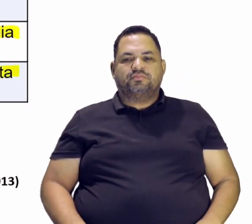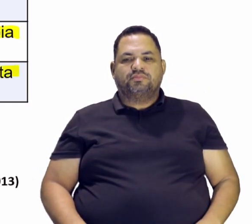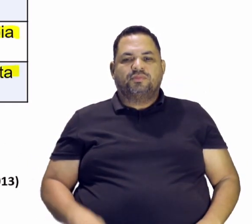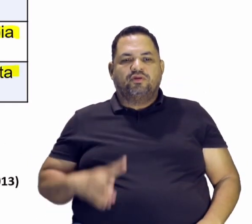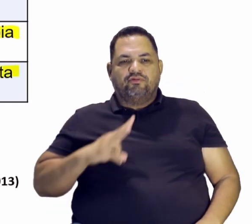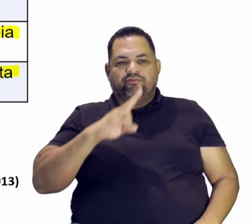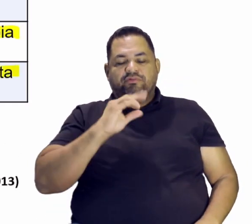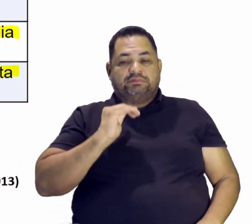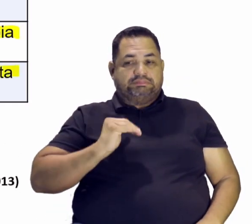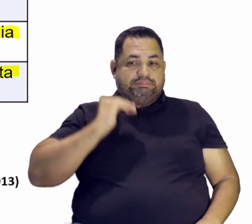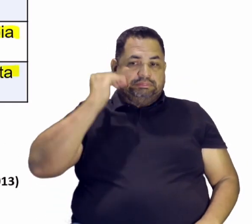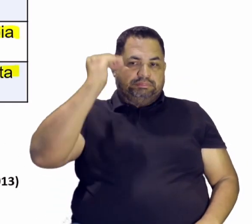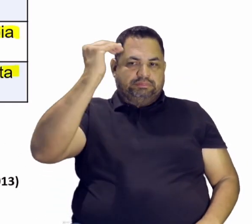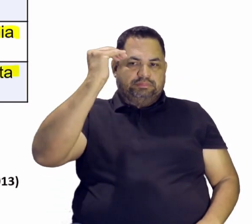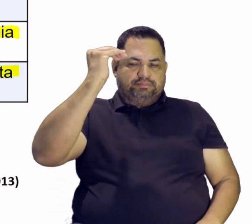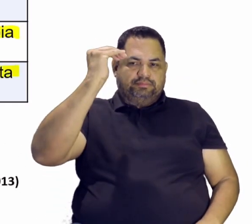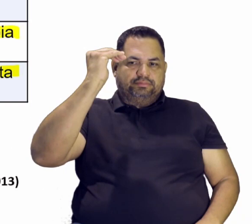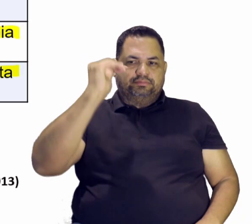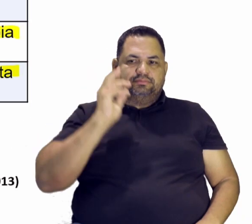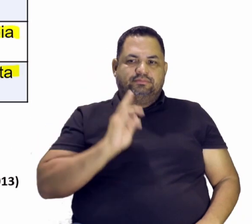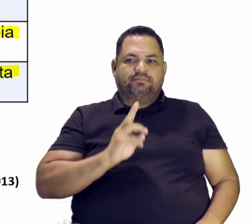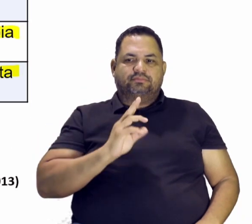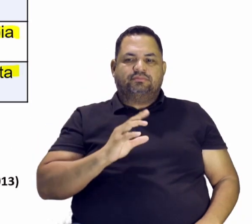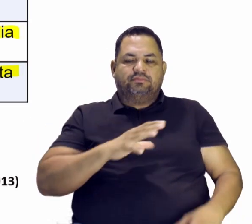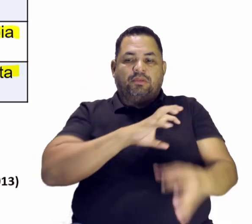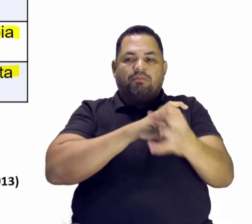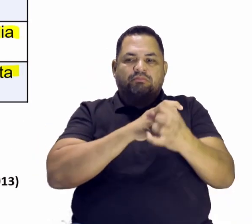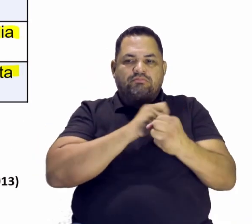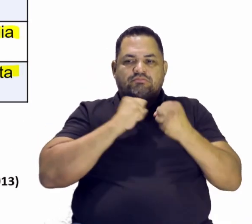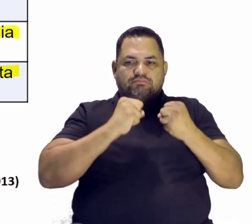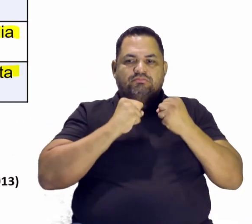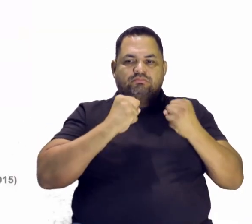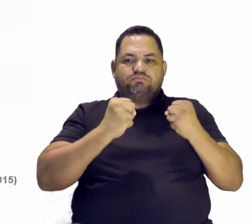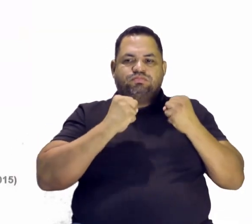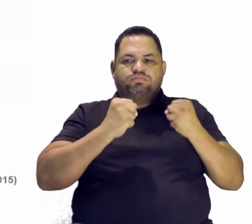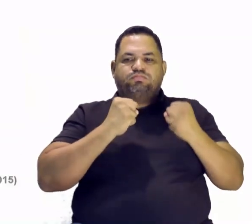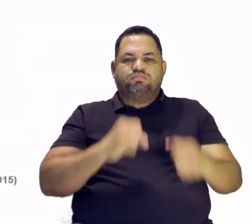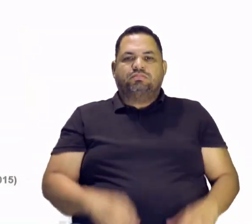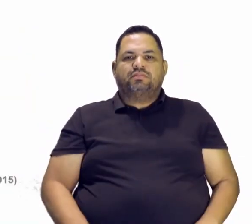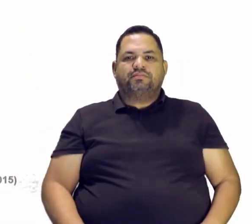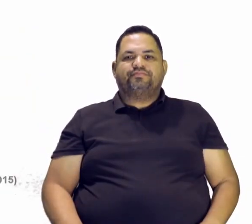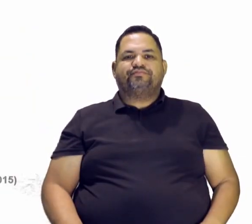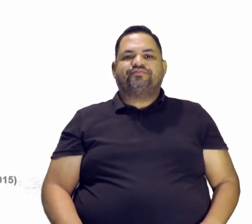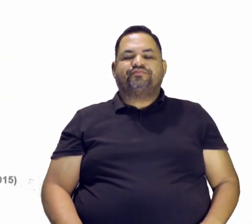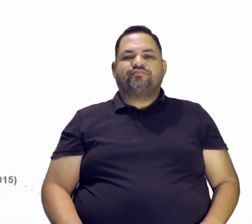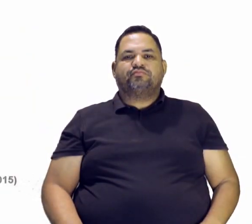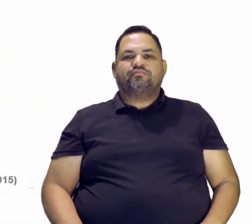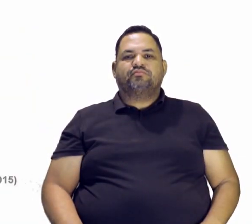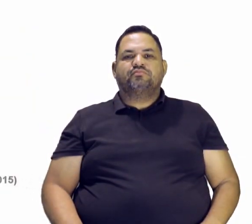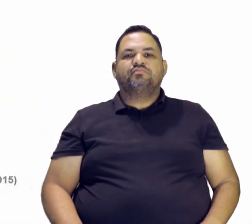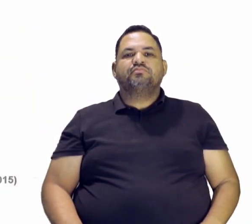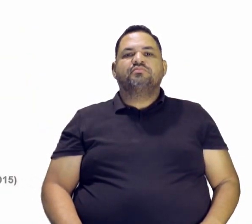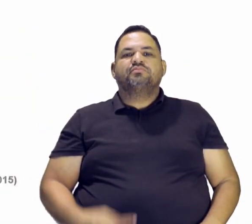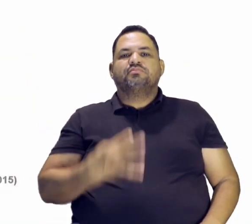muito alto, então vai estar o tempo todo tensionado aí o meu músculo. No tipo de